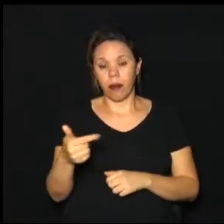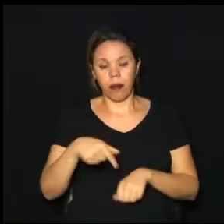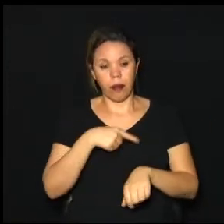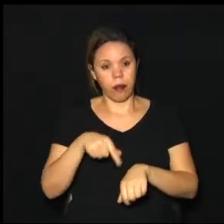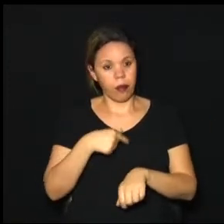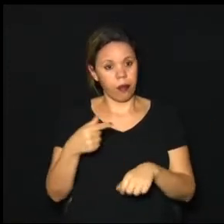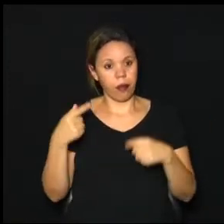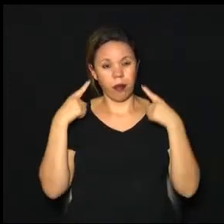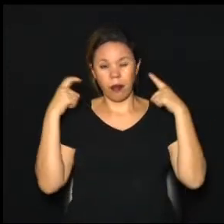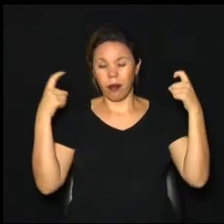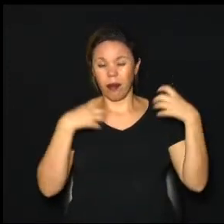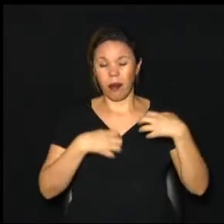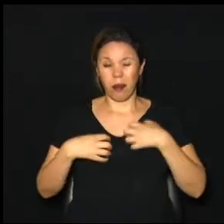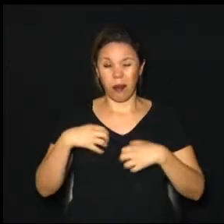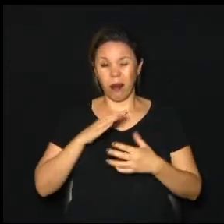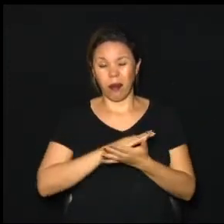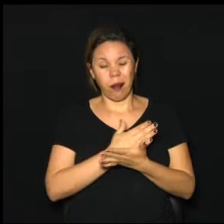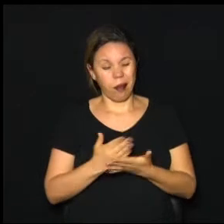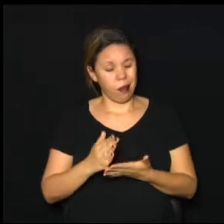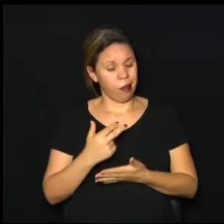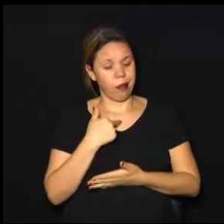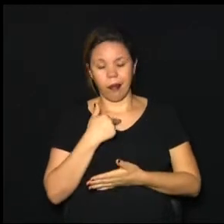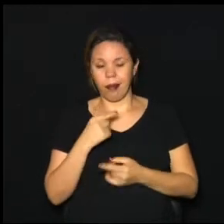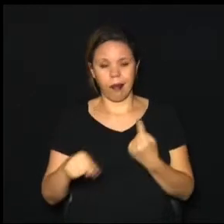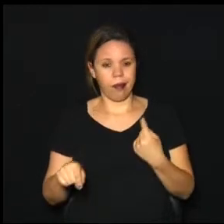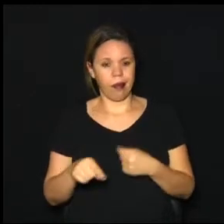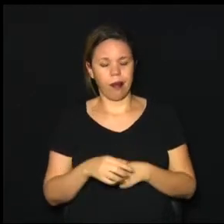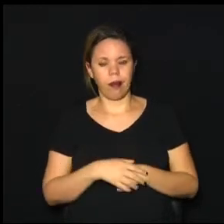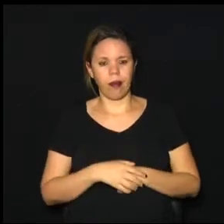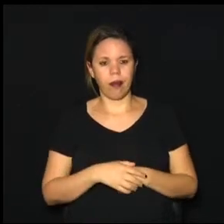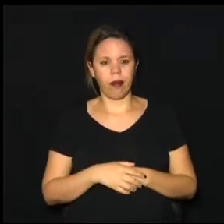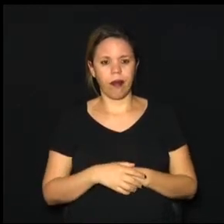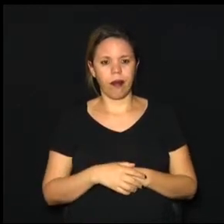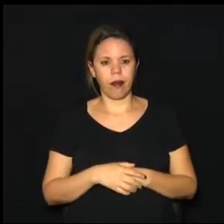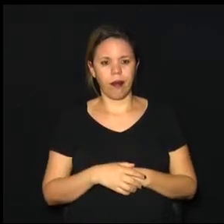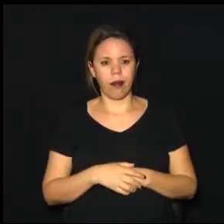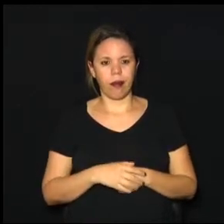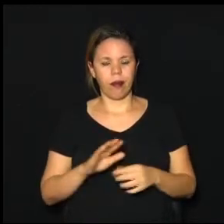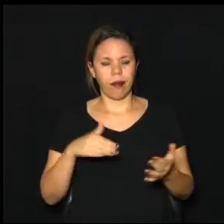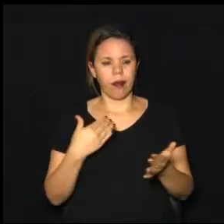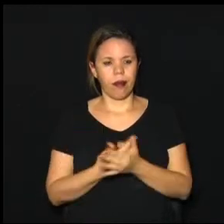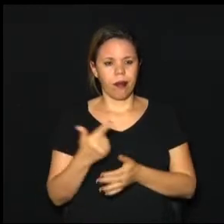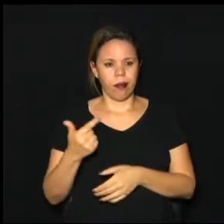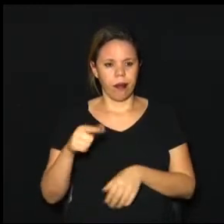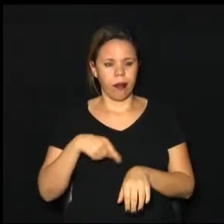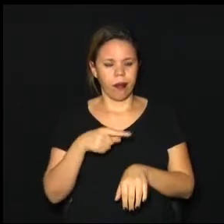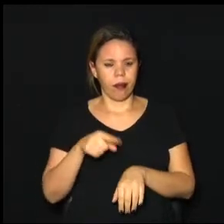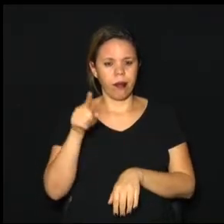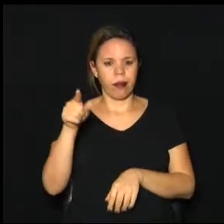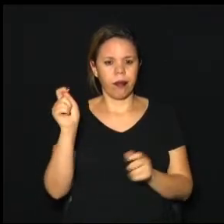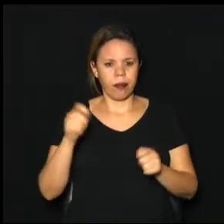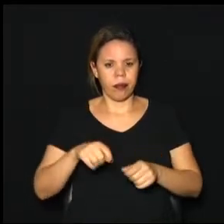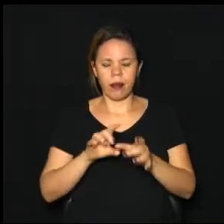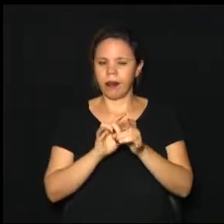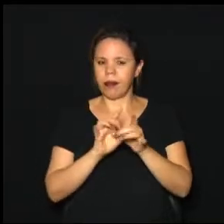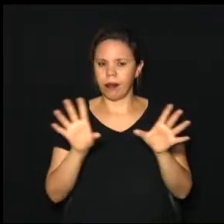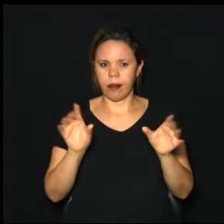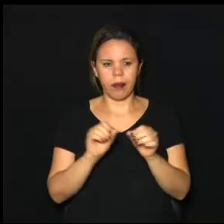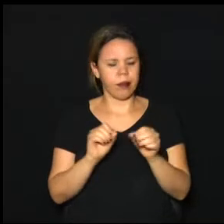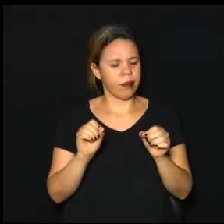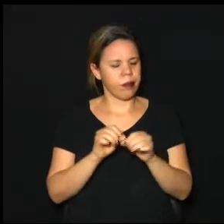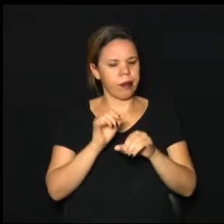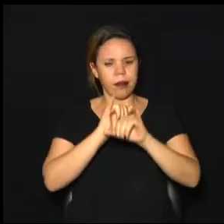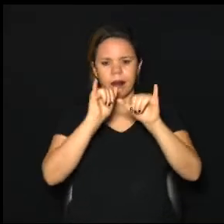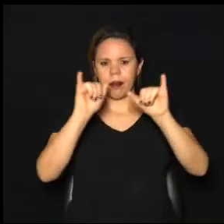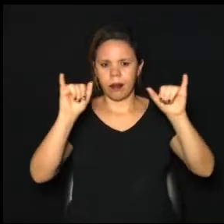acabar incomodando alguém. Então, até as 22 horas você está liberado para fazer